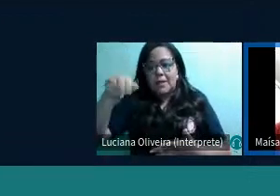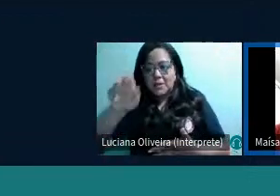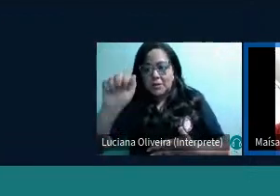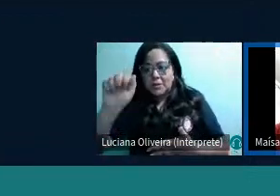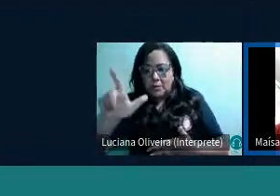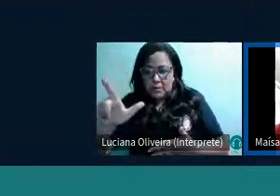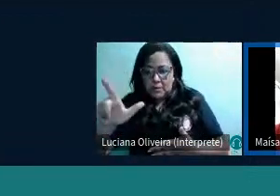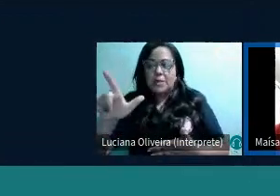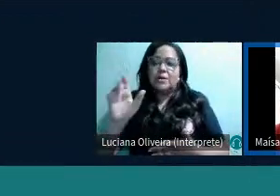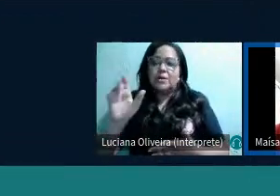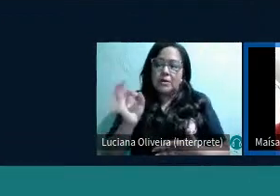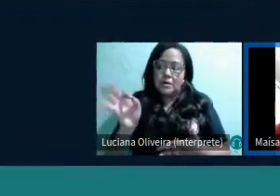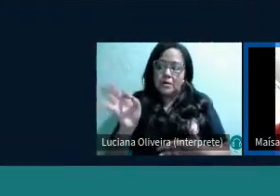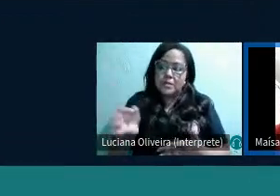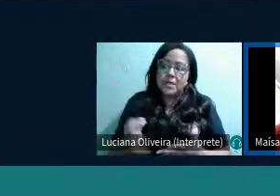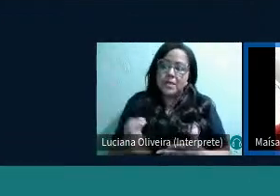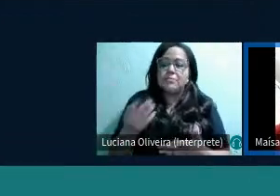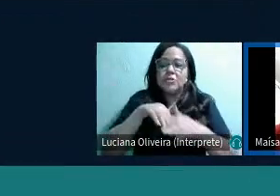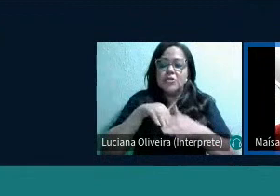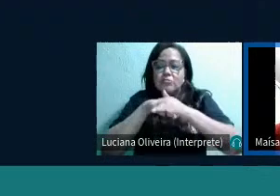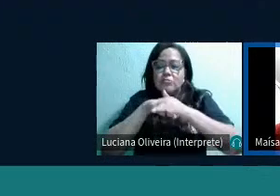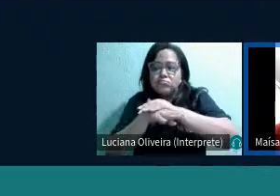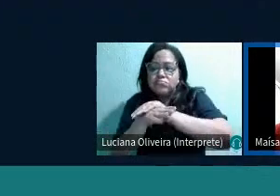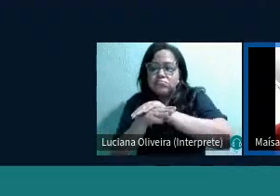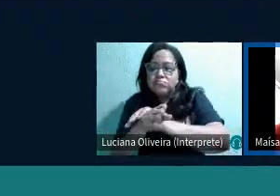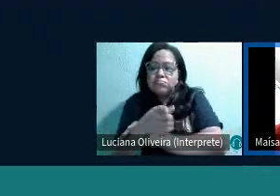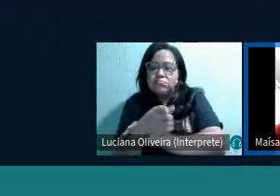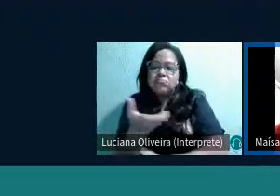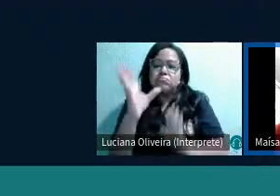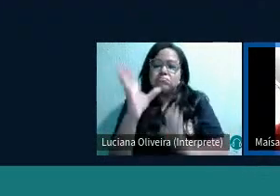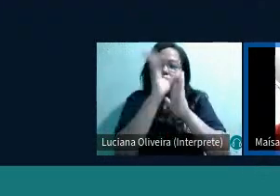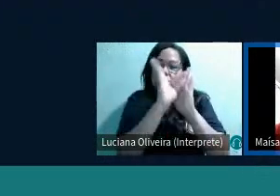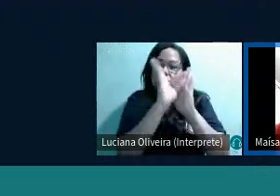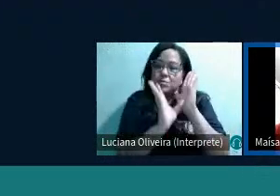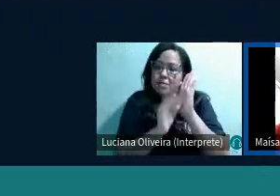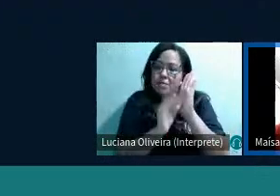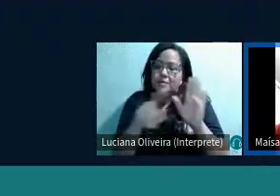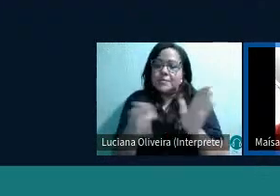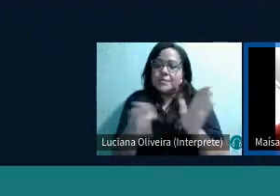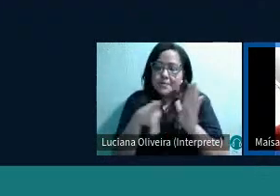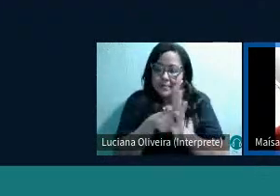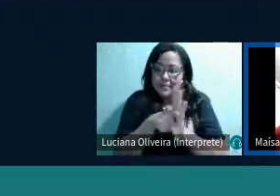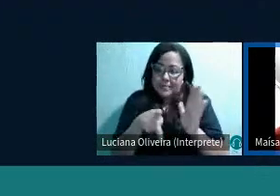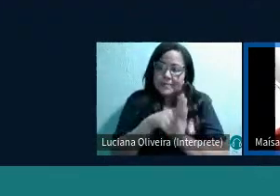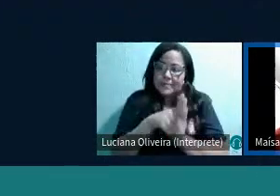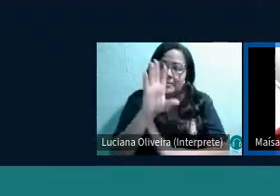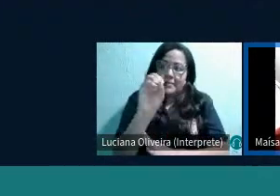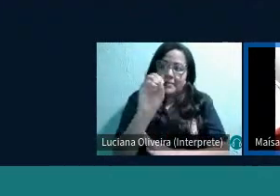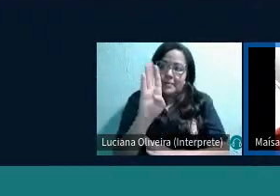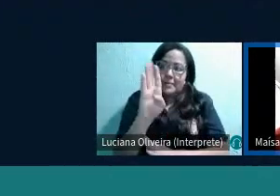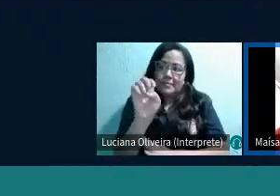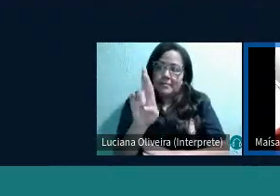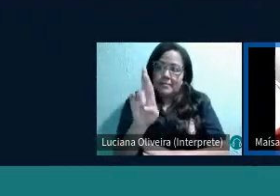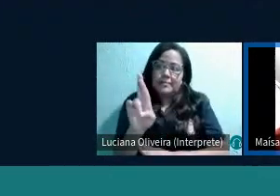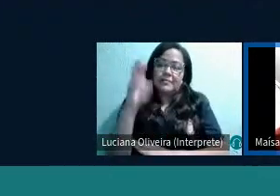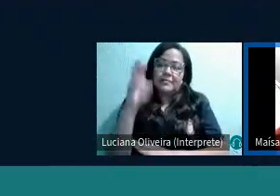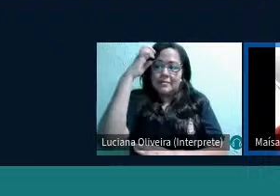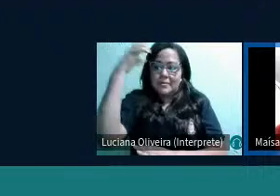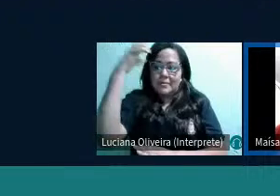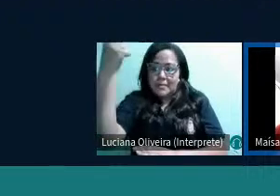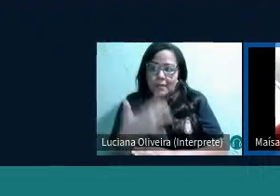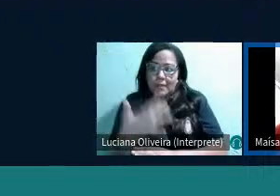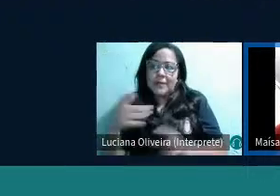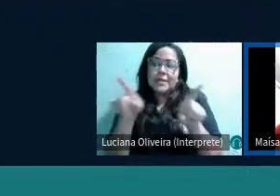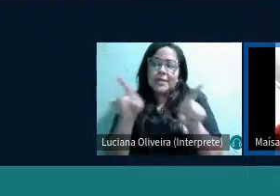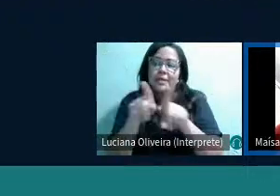com os conteúdos que são abordados na OBR teórica e também na parte de simulação. Então, a gente vai falar de